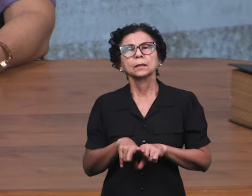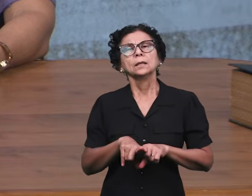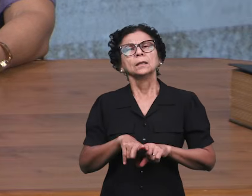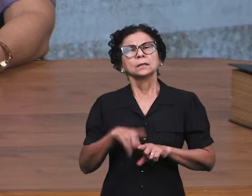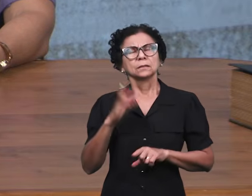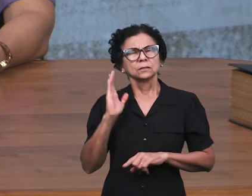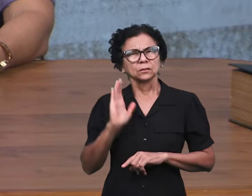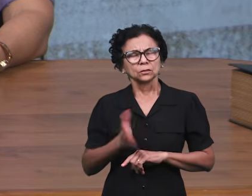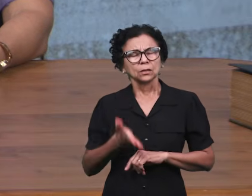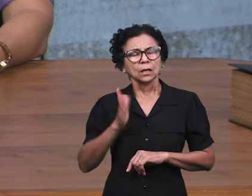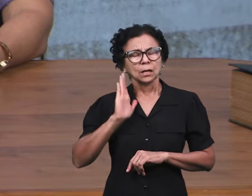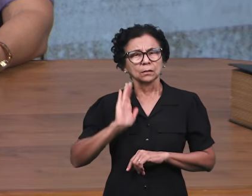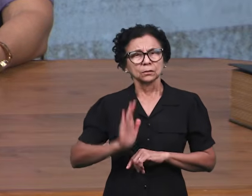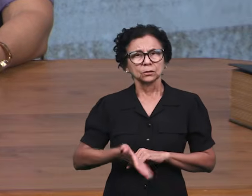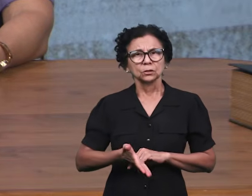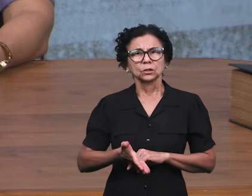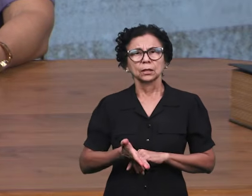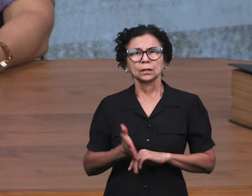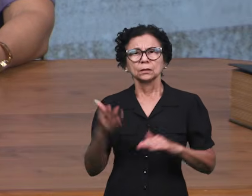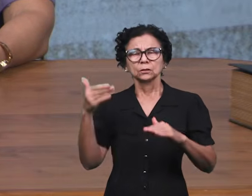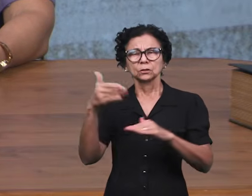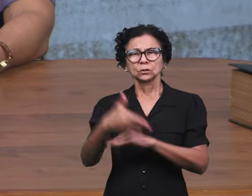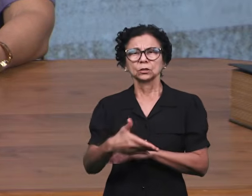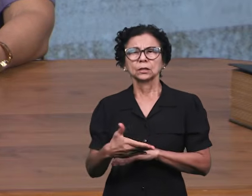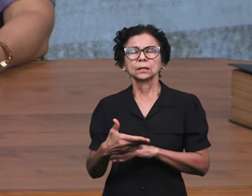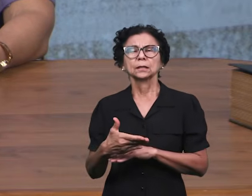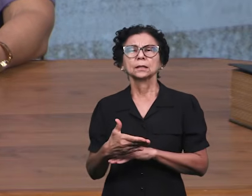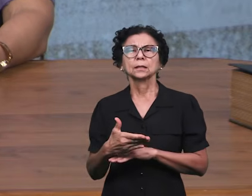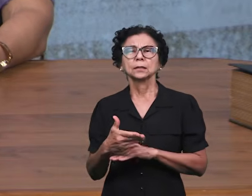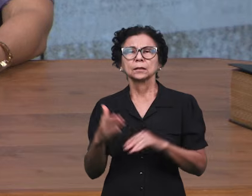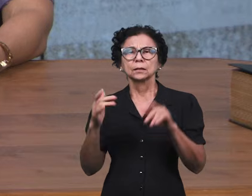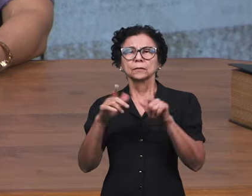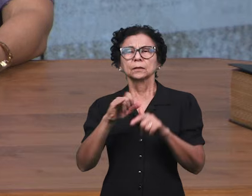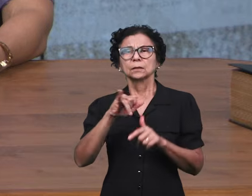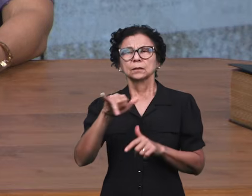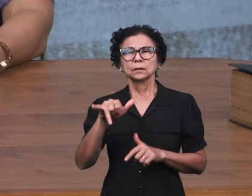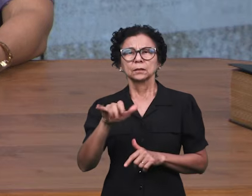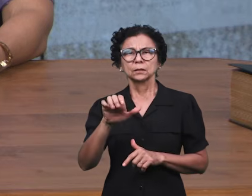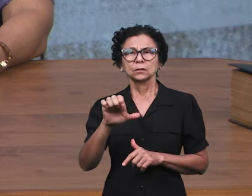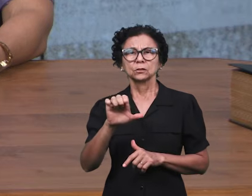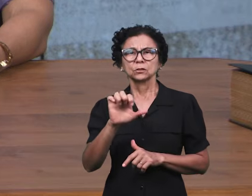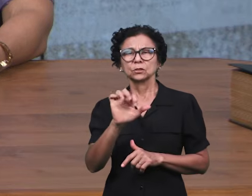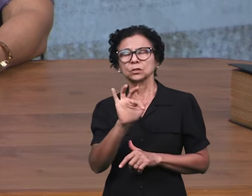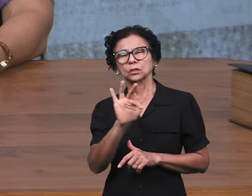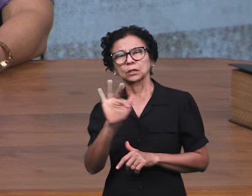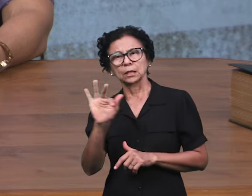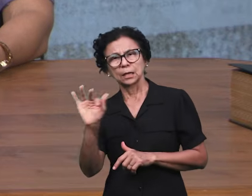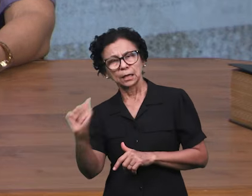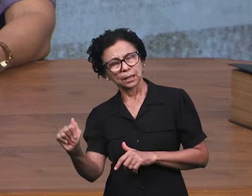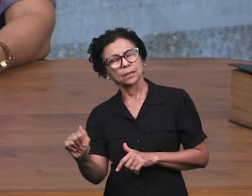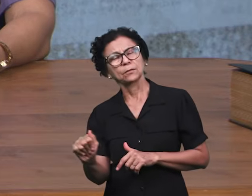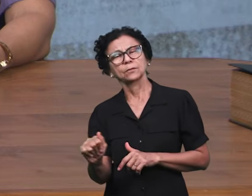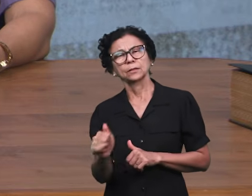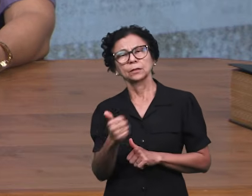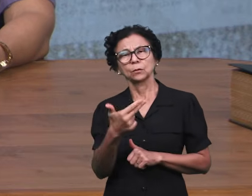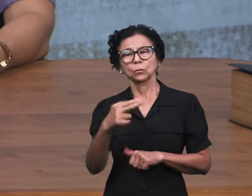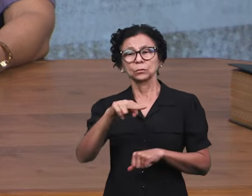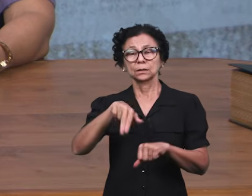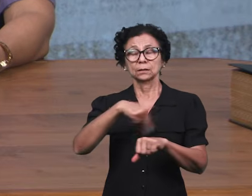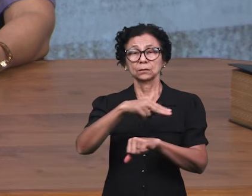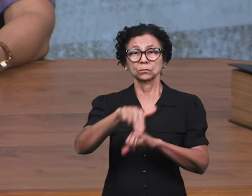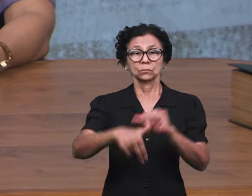se alojam em Geba, já Ramá treme, e Gibeá de Saul vai